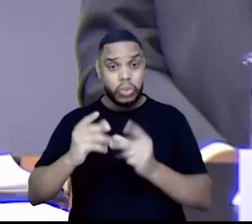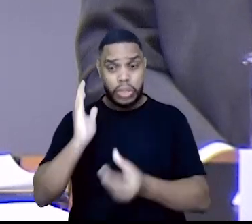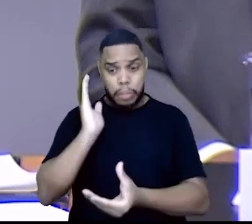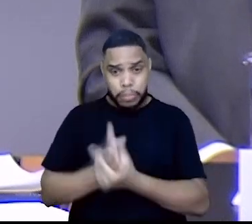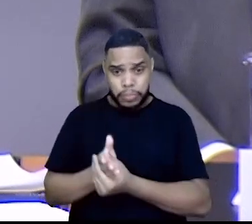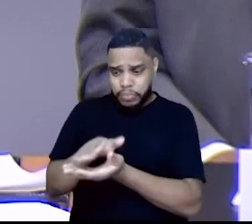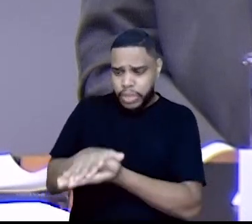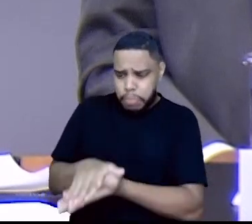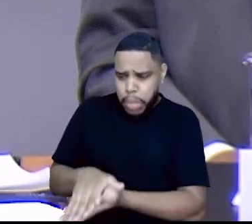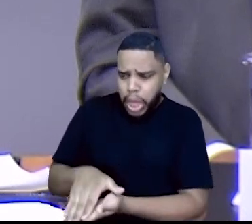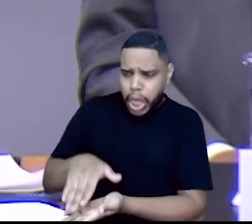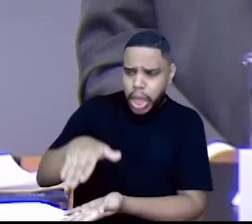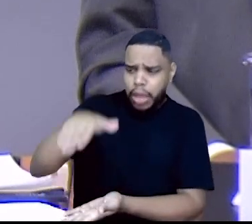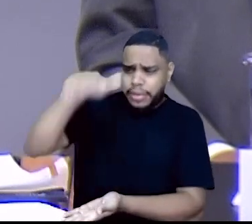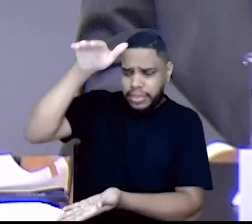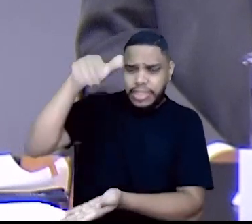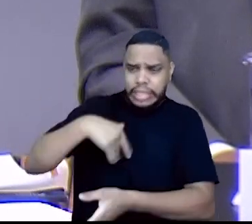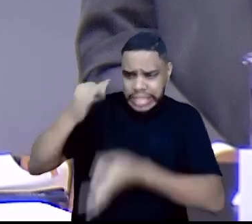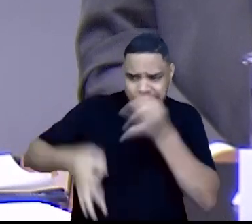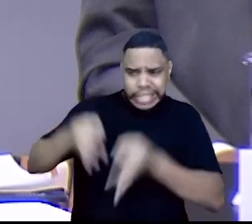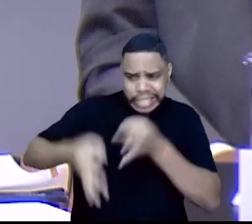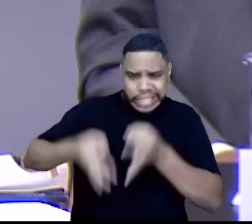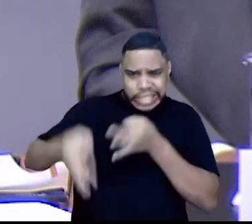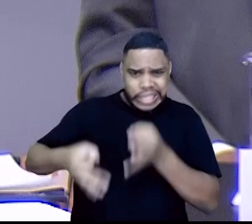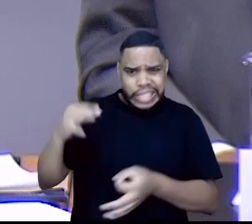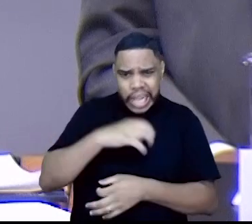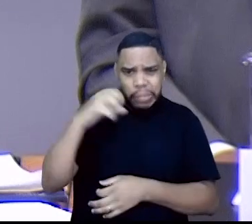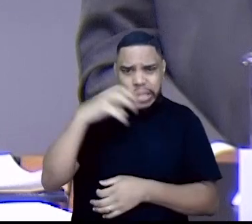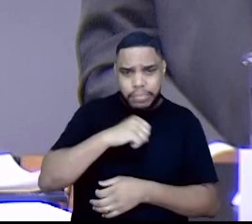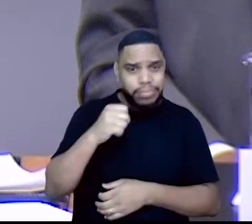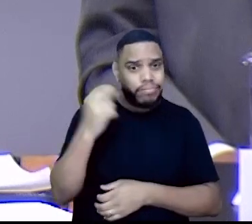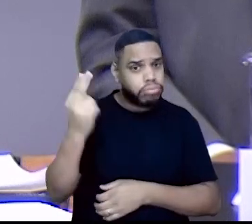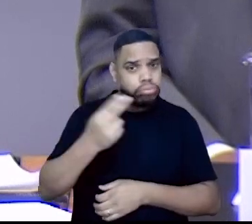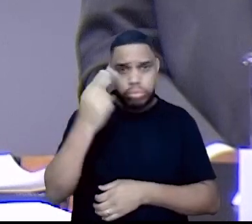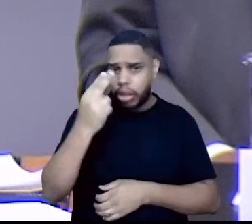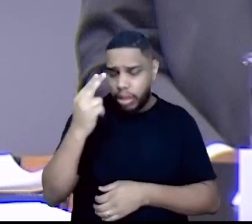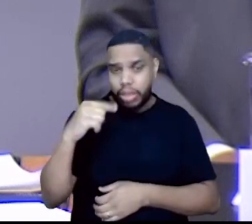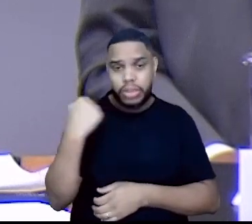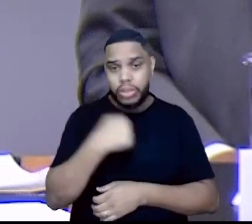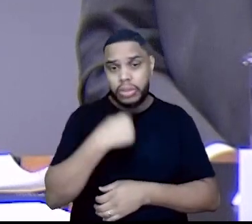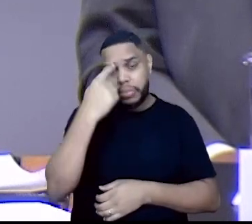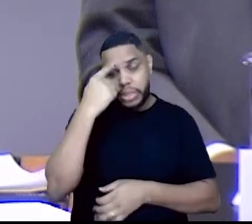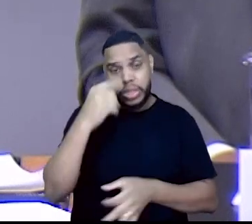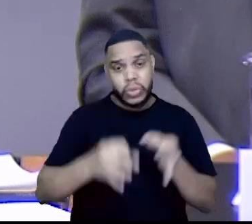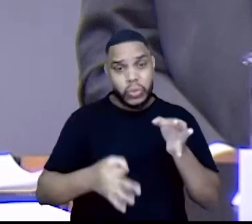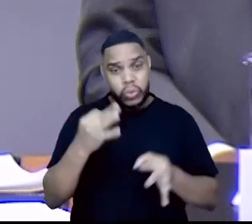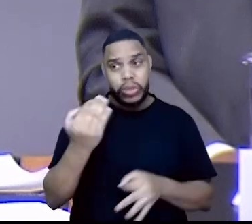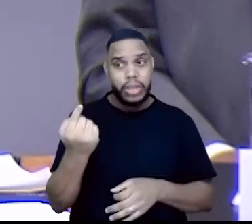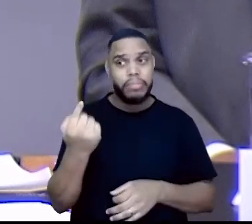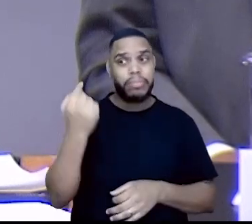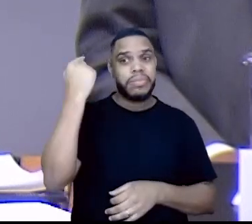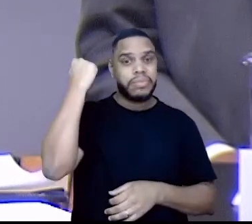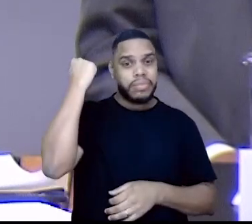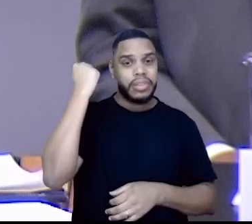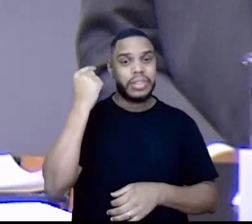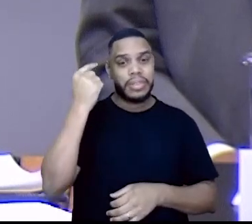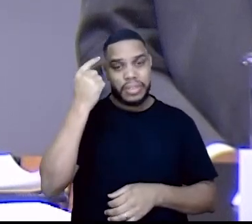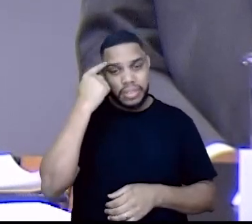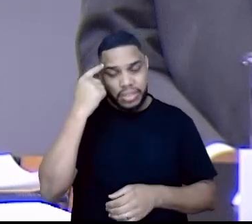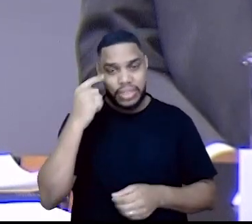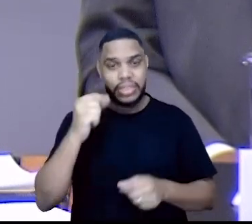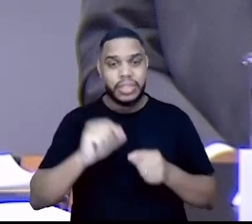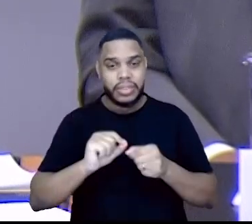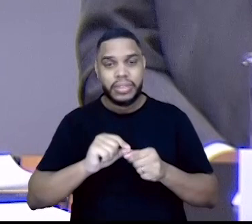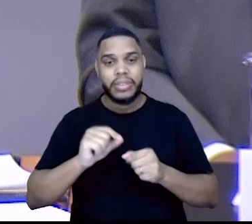esses processos com aquela perspectiva tradicional que nós tínhamos do juiz artesão que tecia fio a